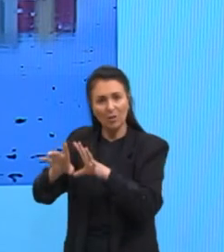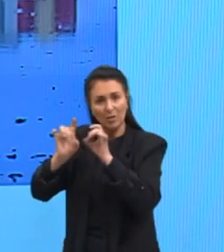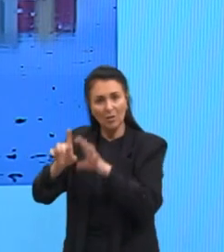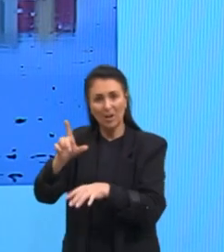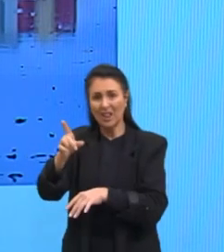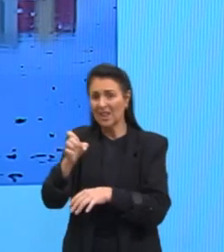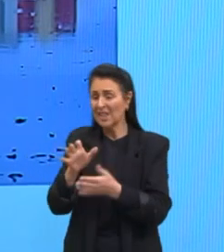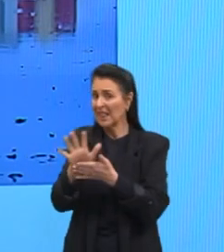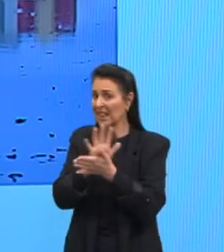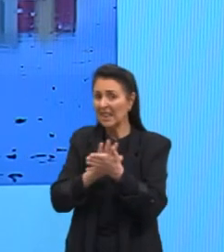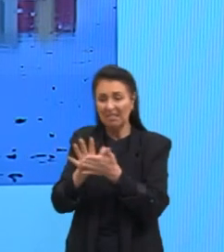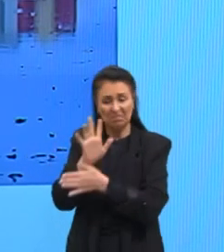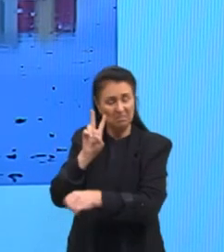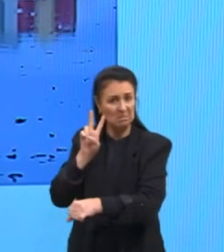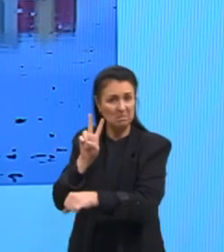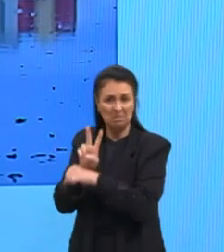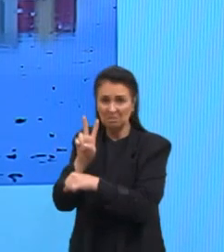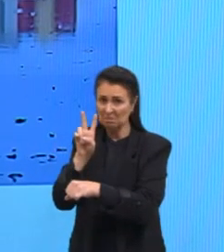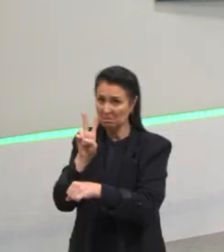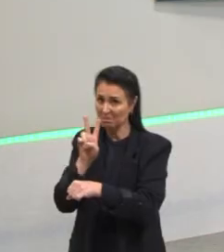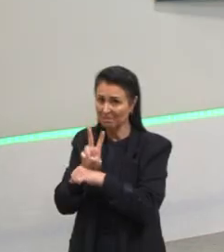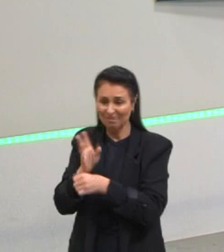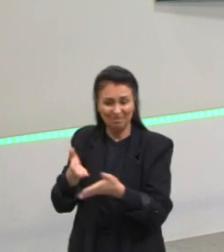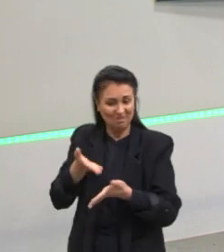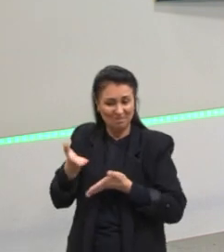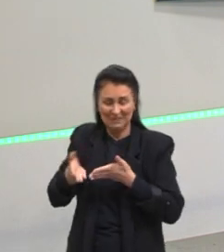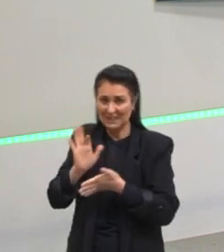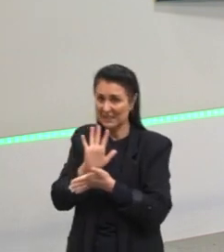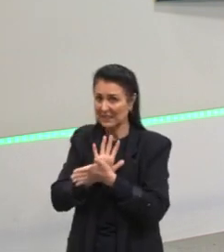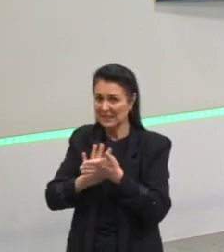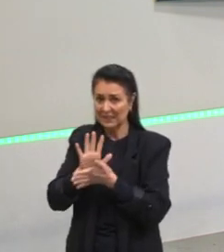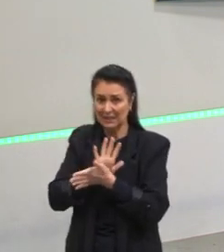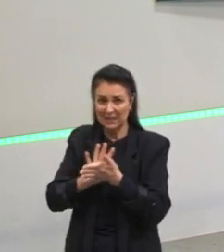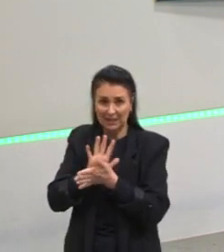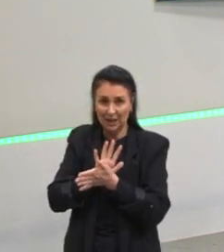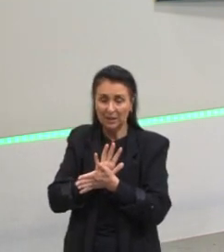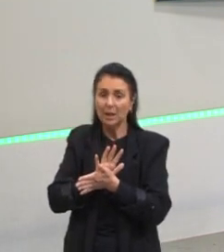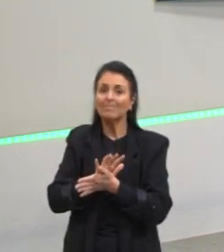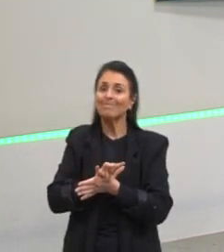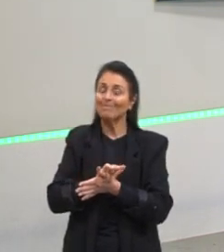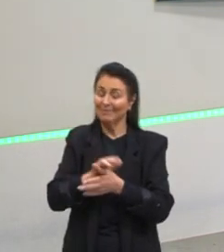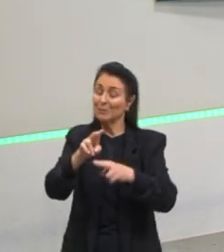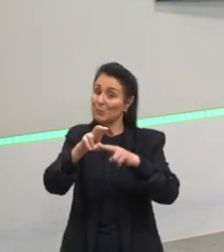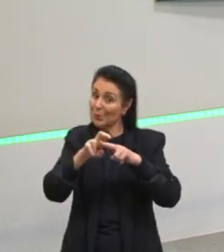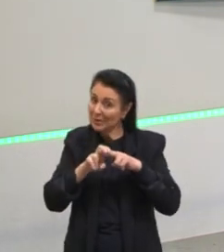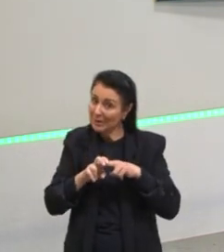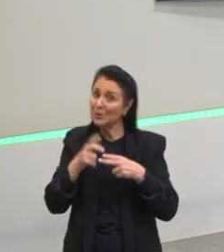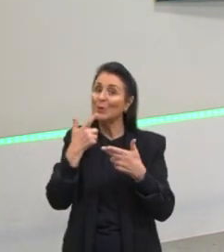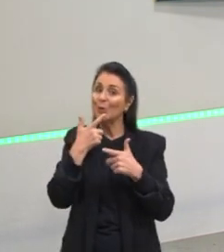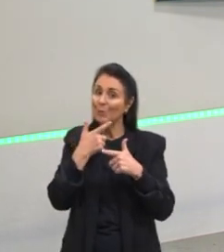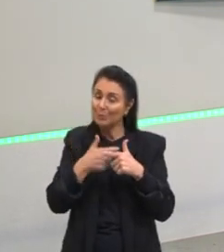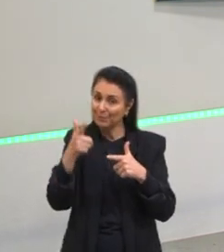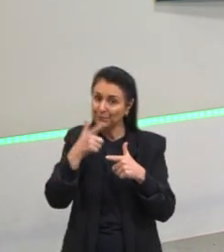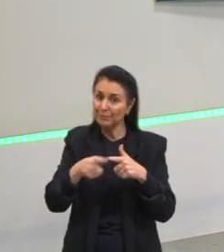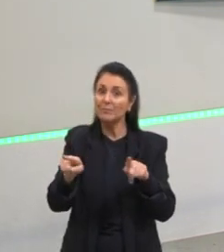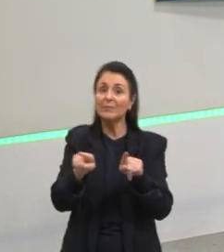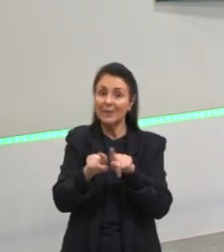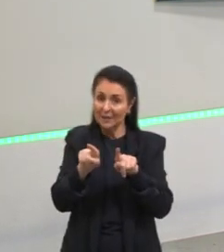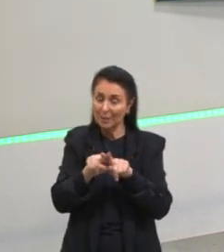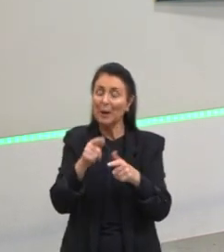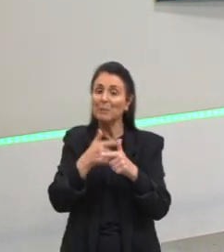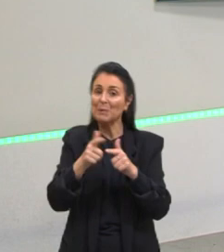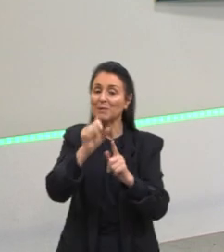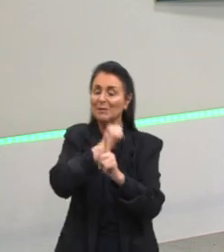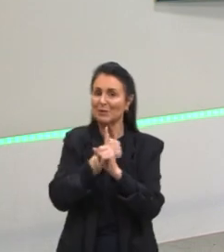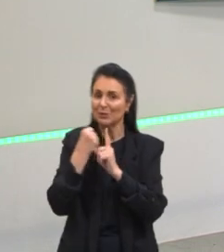tem nenhum tratamento E aí é dessa maneira vai indo tá essa são os problemas né relacionados aí fora sociais